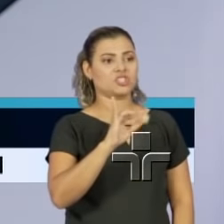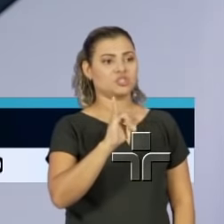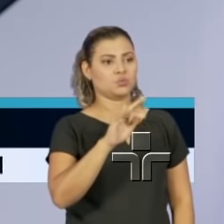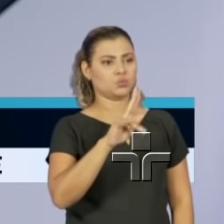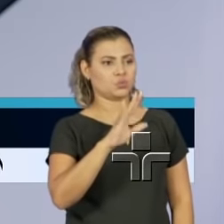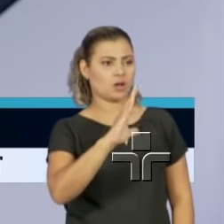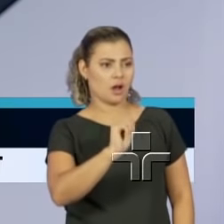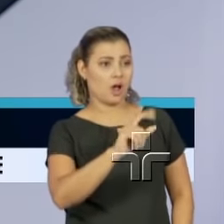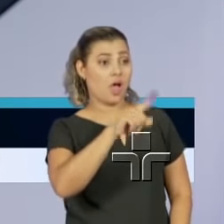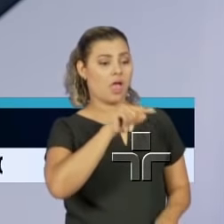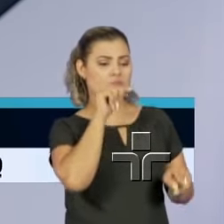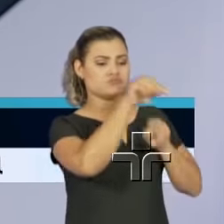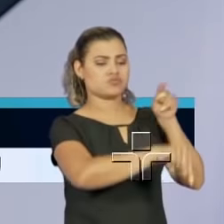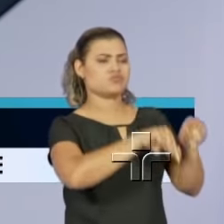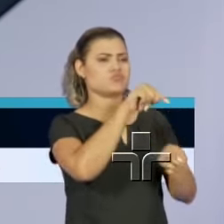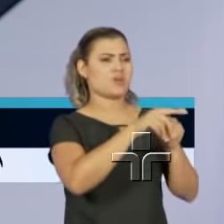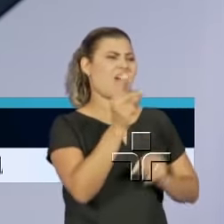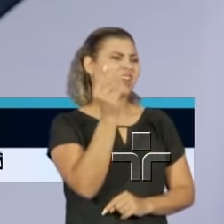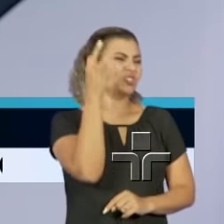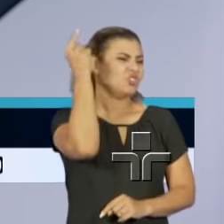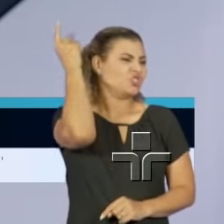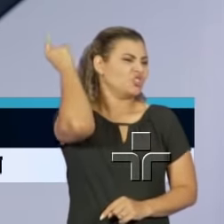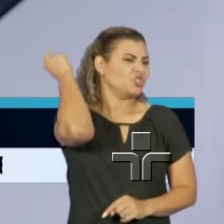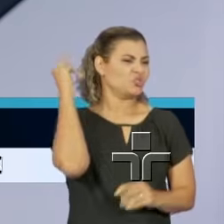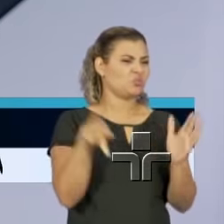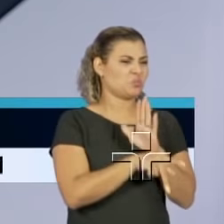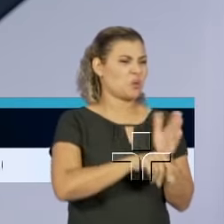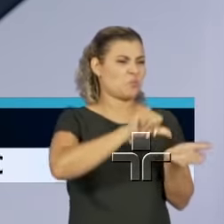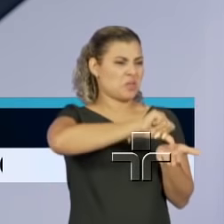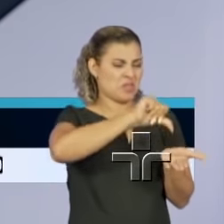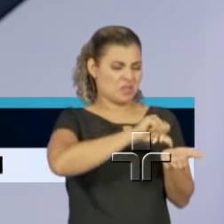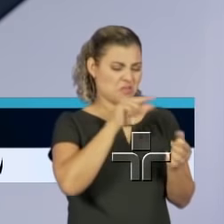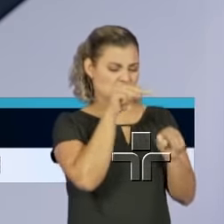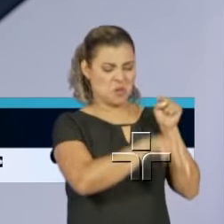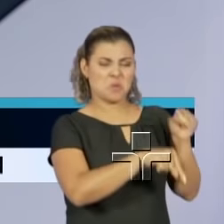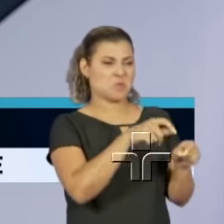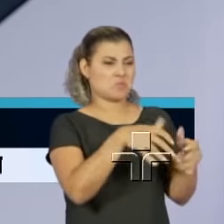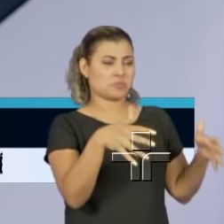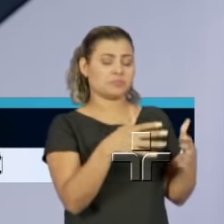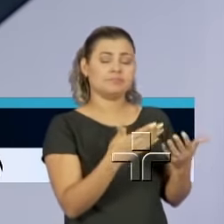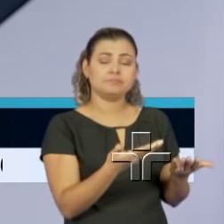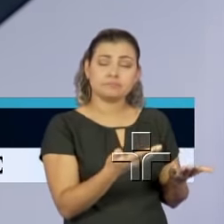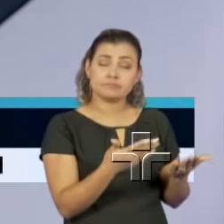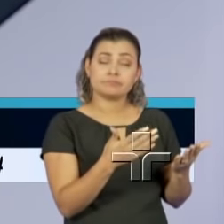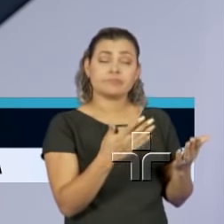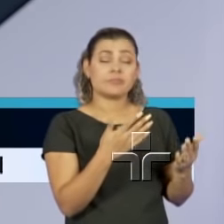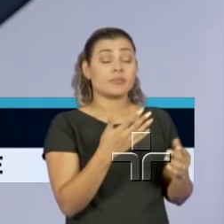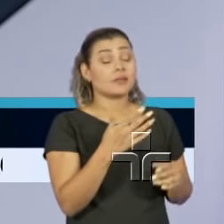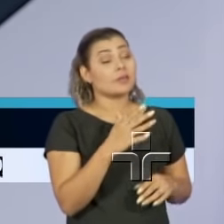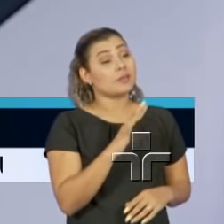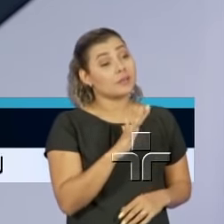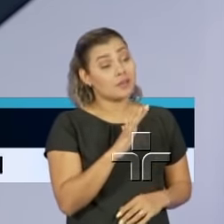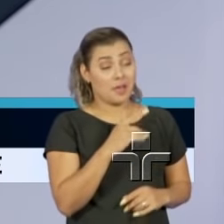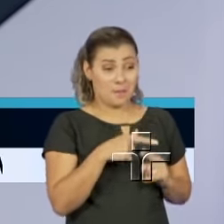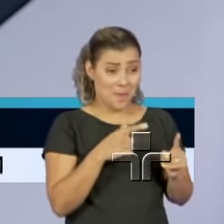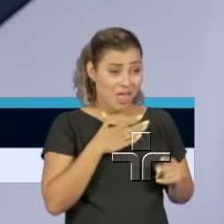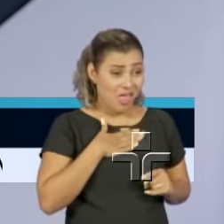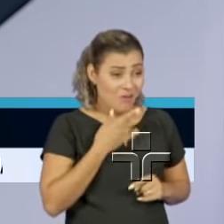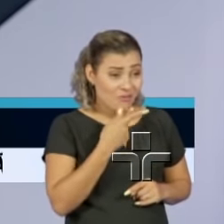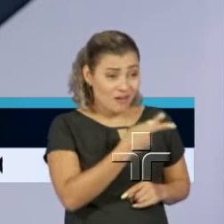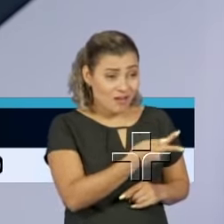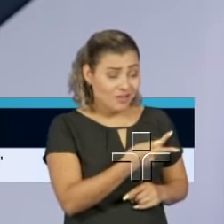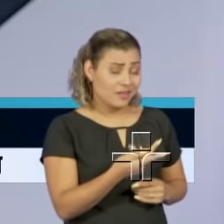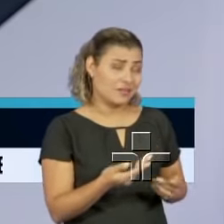disparados por forças oficiais do Irã, não é muito claro ainda. Agora, Eu não diria que,